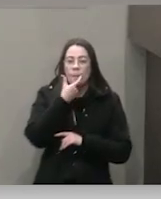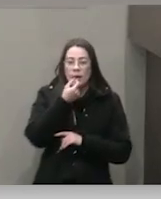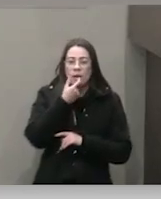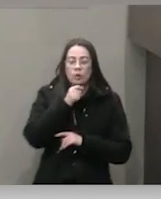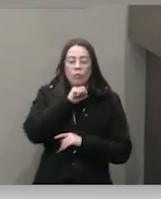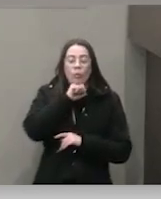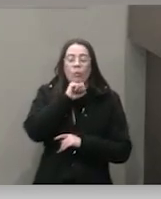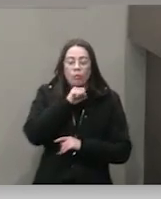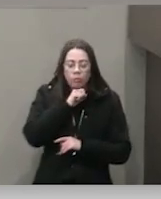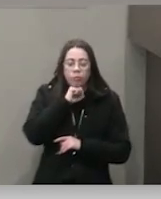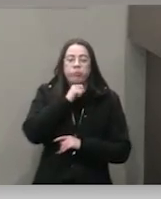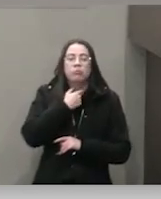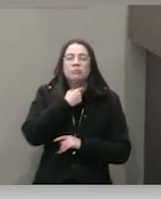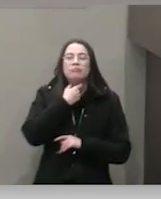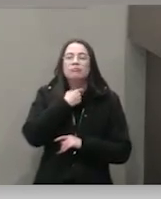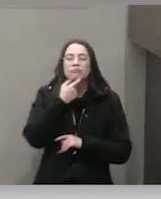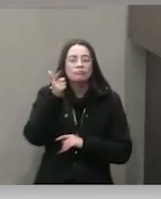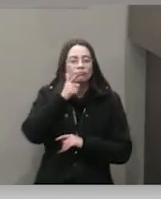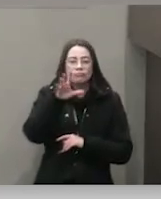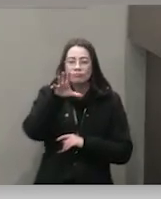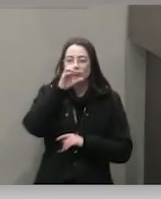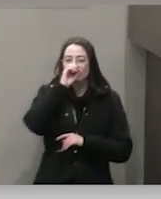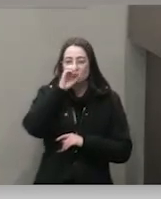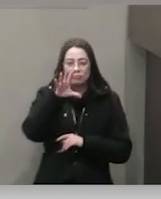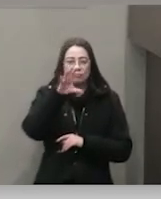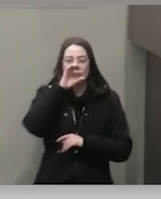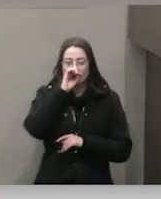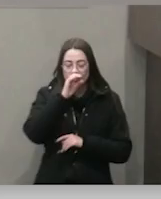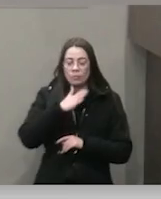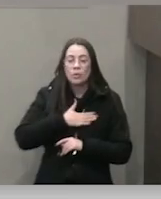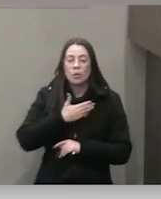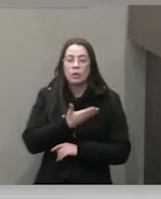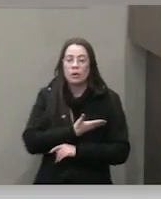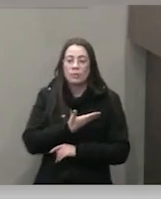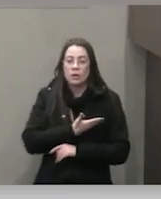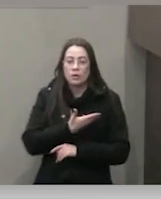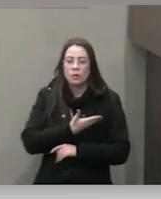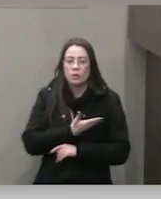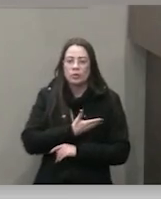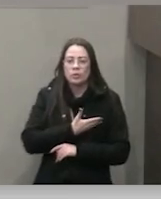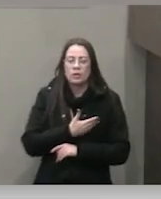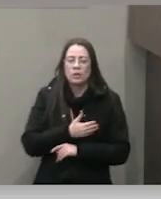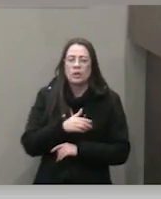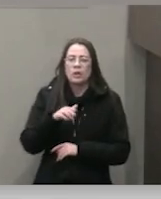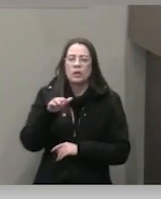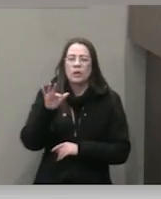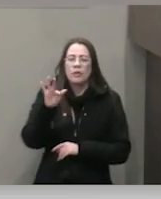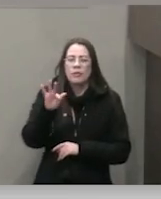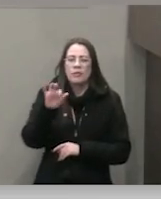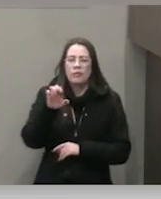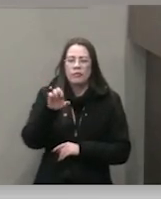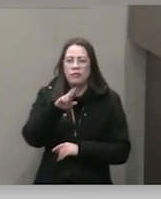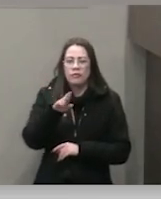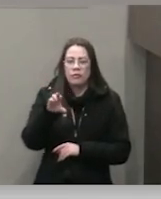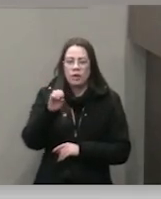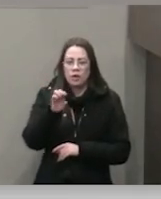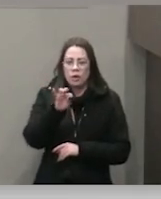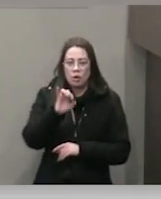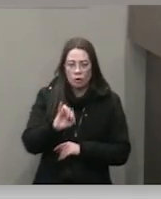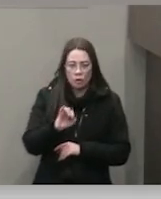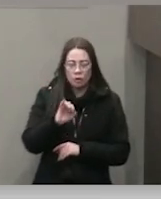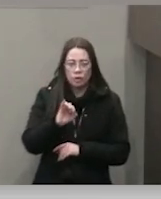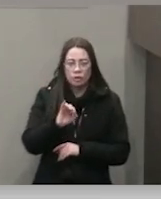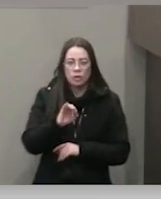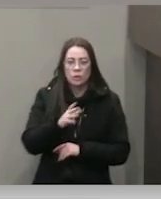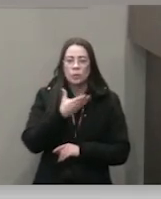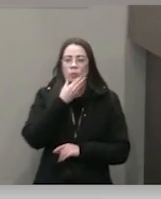lá estava meu grande amigo, soldado Perrotti, que prontamente, sem hesitar,